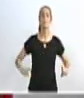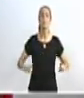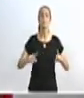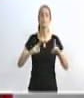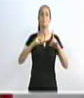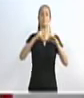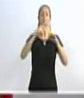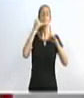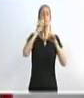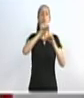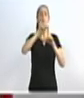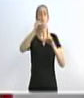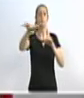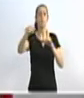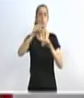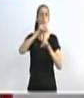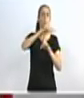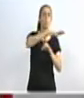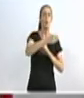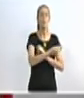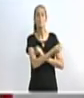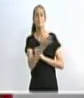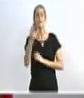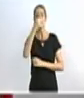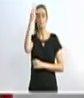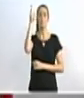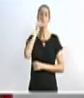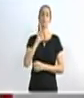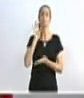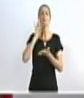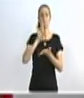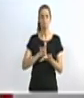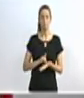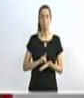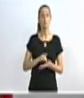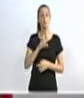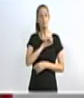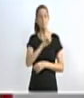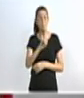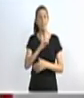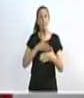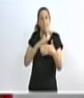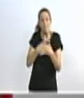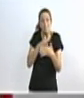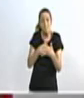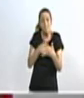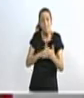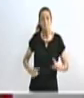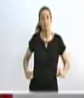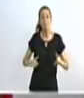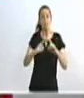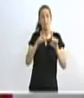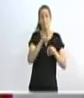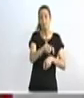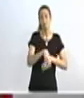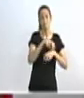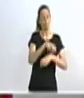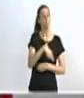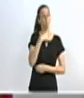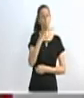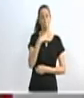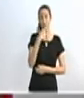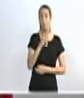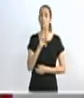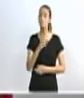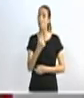quantidade possível de habitantes. Então, você levar essa restrição para a área rural, não é bacana. Então, é só um